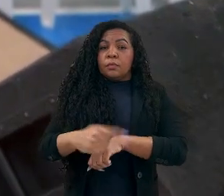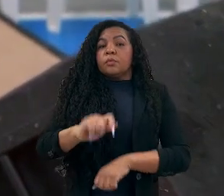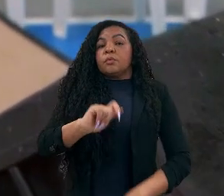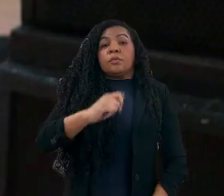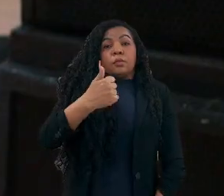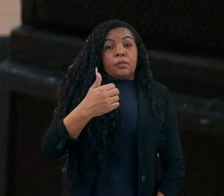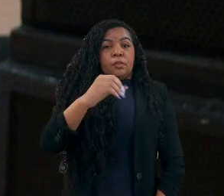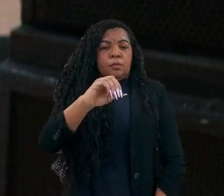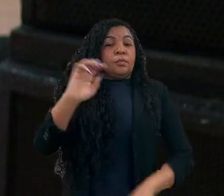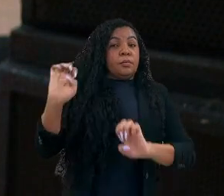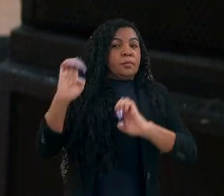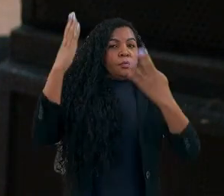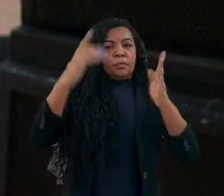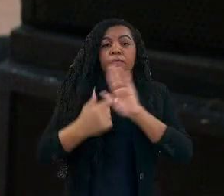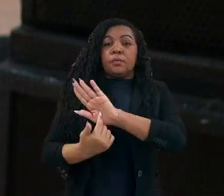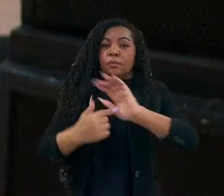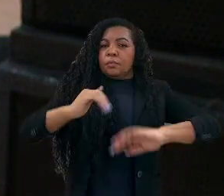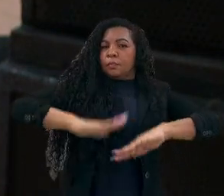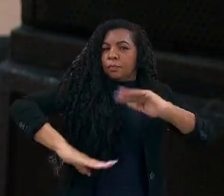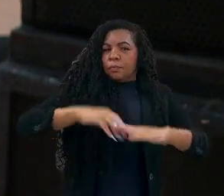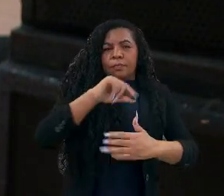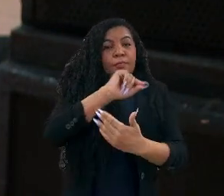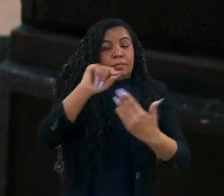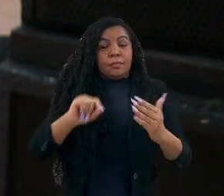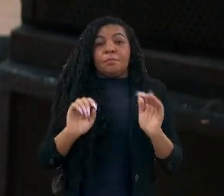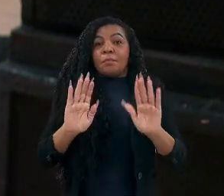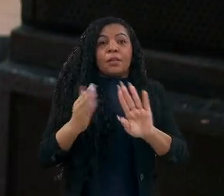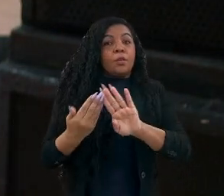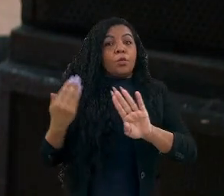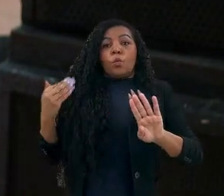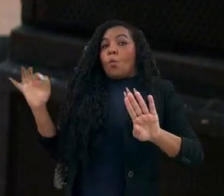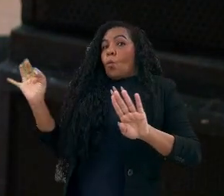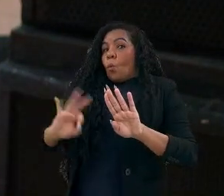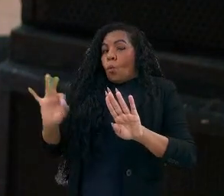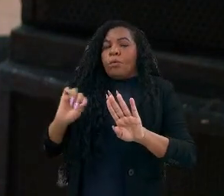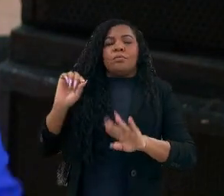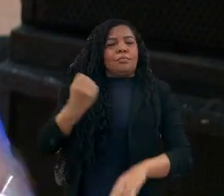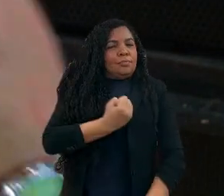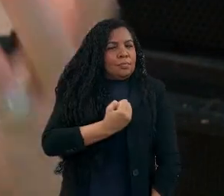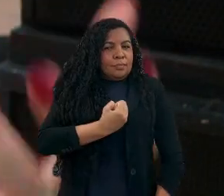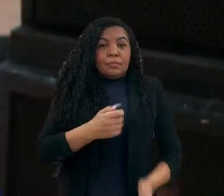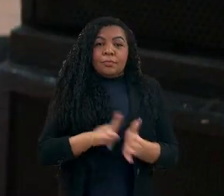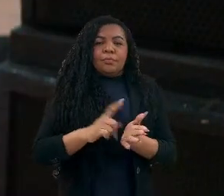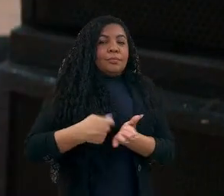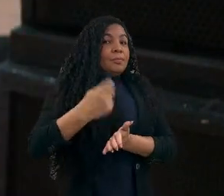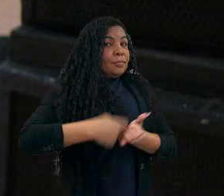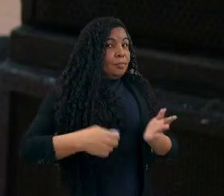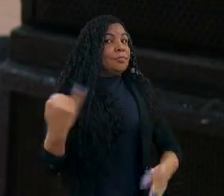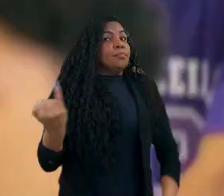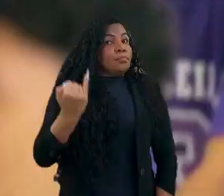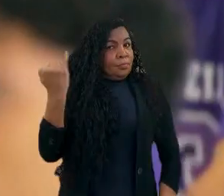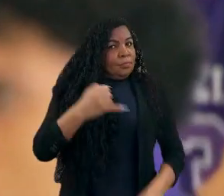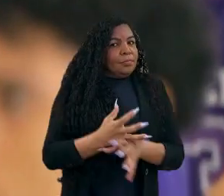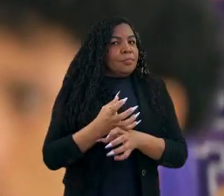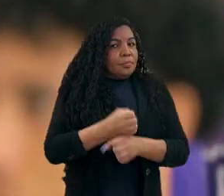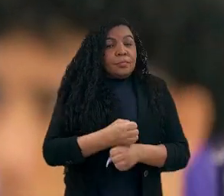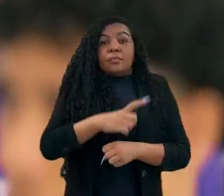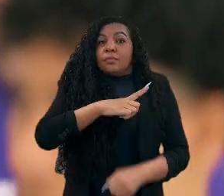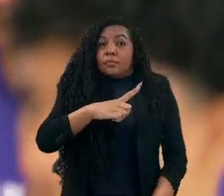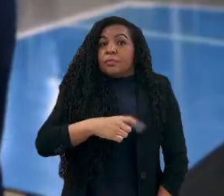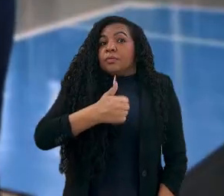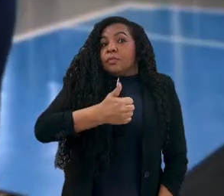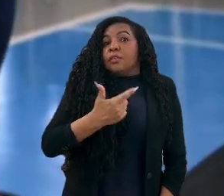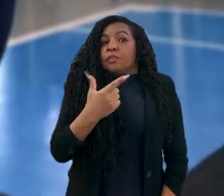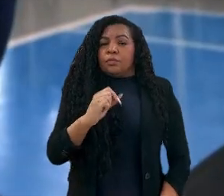Esse é o 10º evento da Mostra de Profissões, mas nós nunca tivemos um número de inscrição tão significativo.